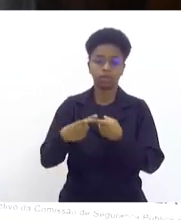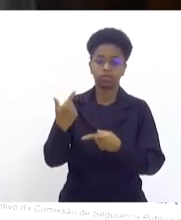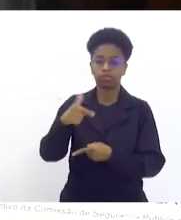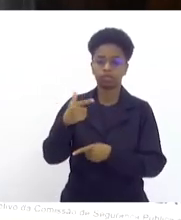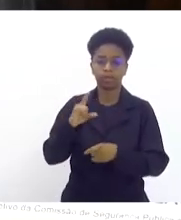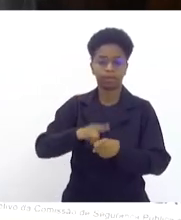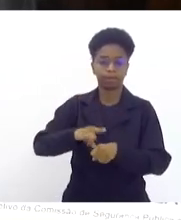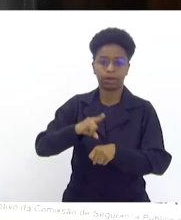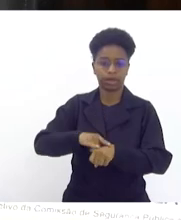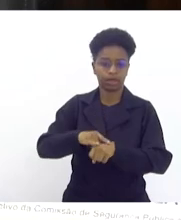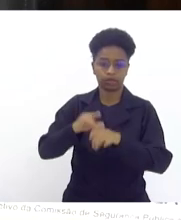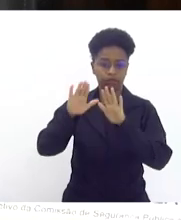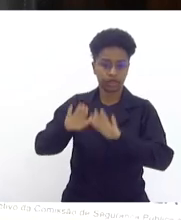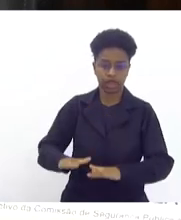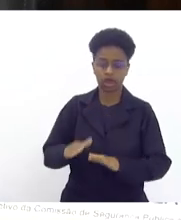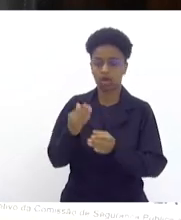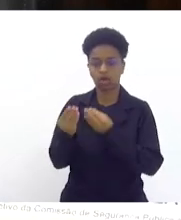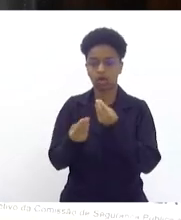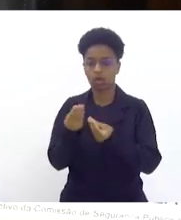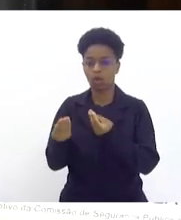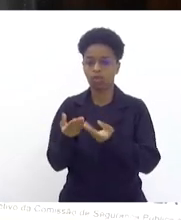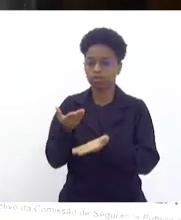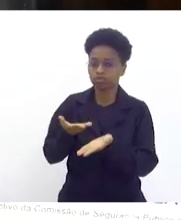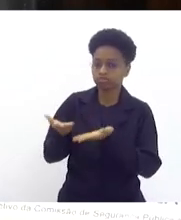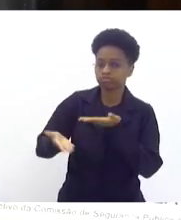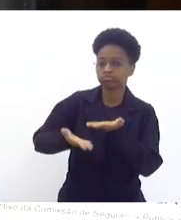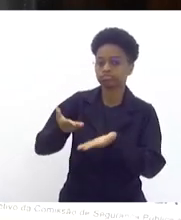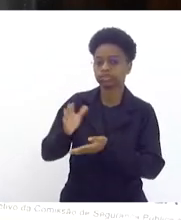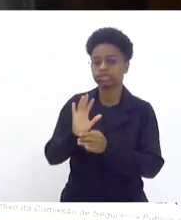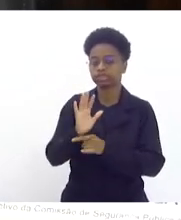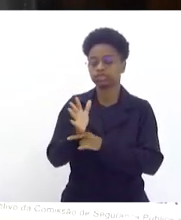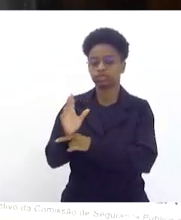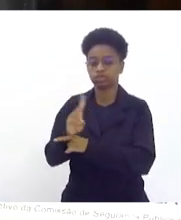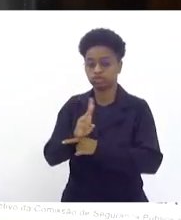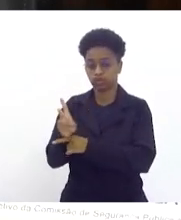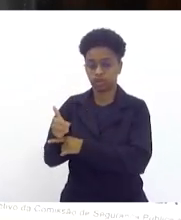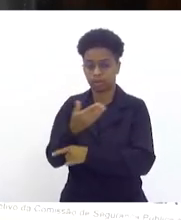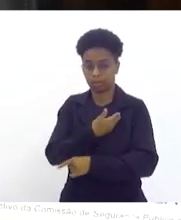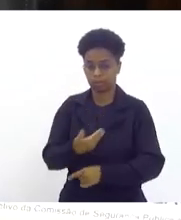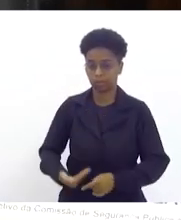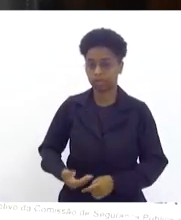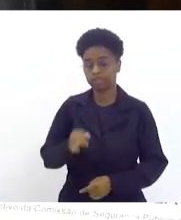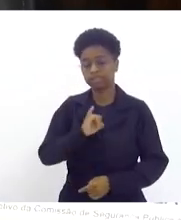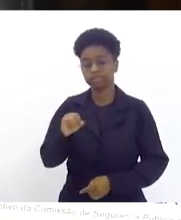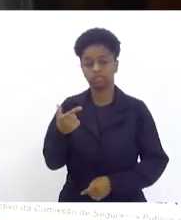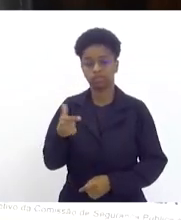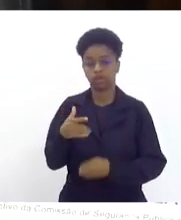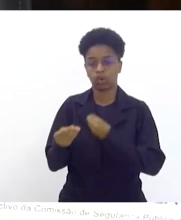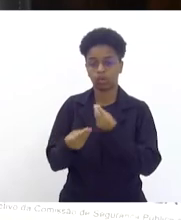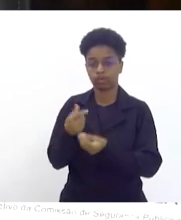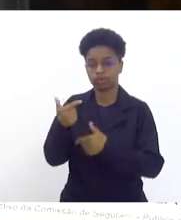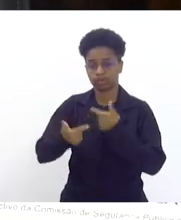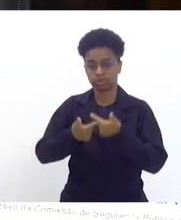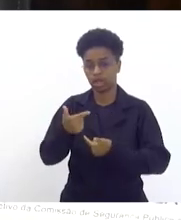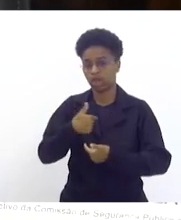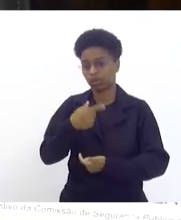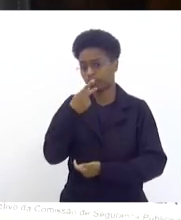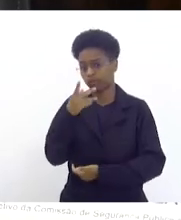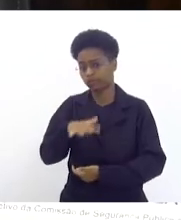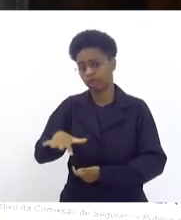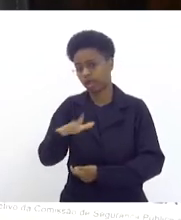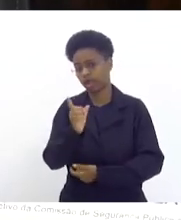ir como é que é tratar a ordem pública Segurança Pública dando essa condição de trabalho eu não tô entrando nem na Seara